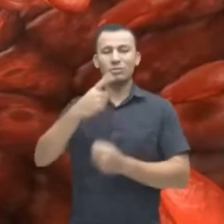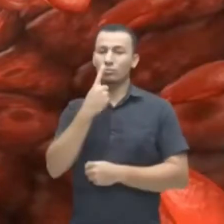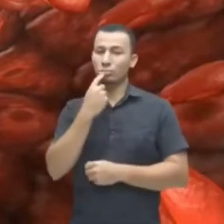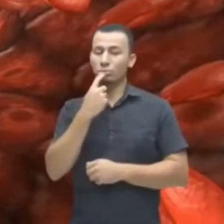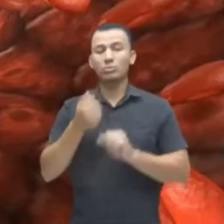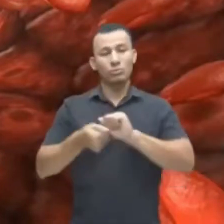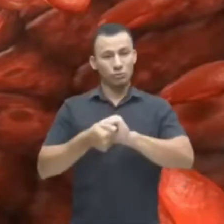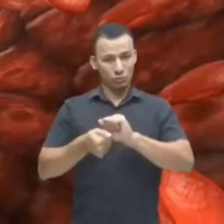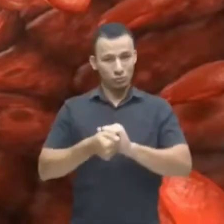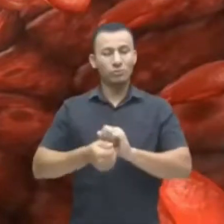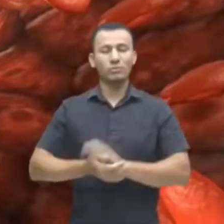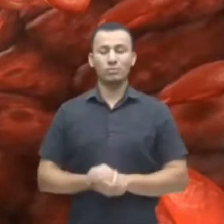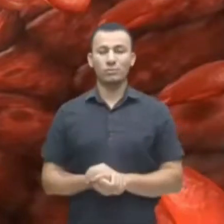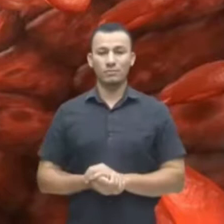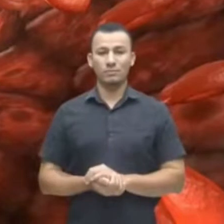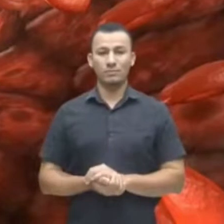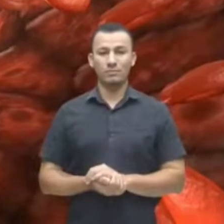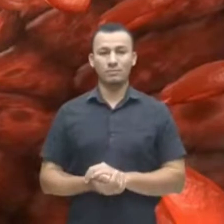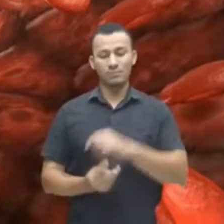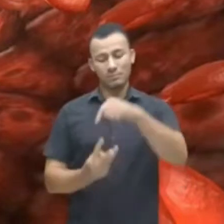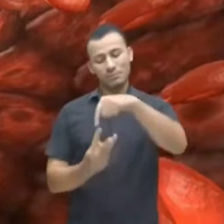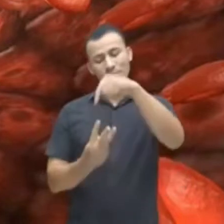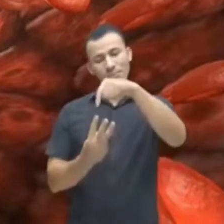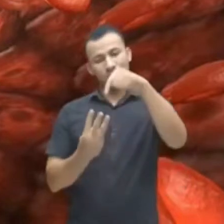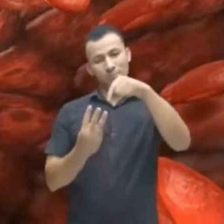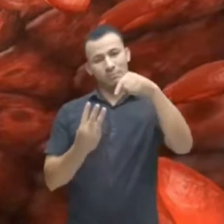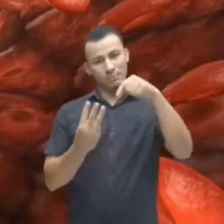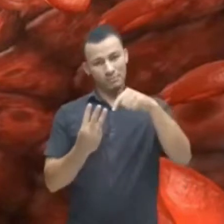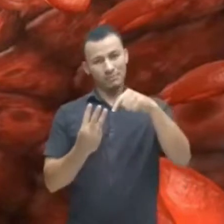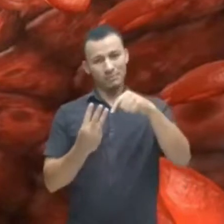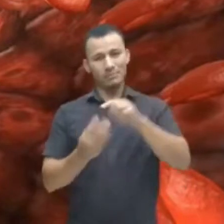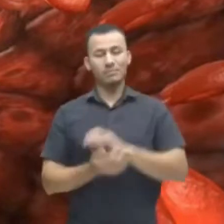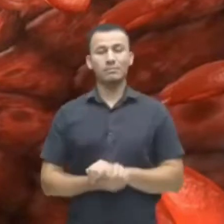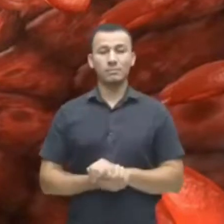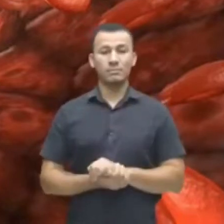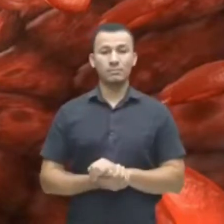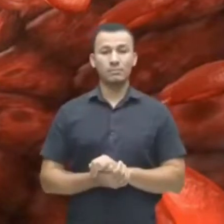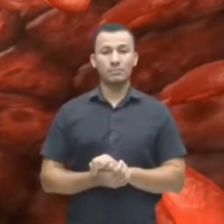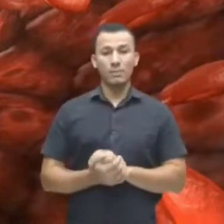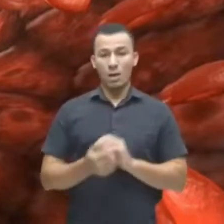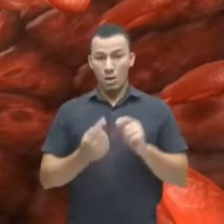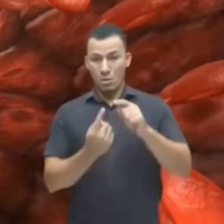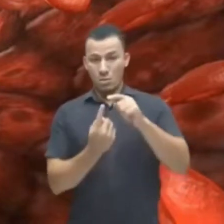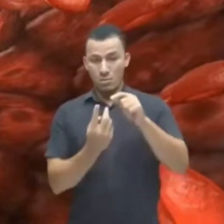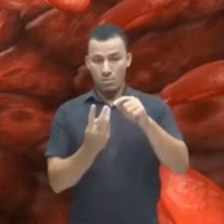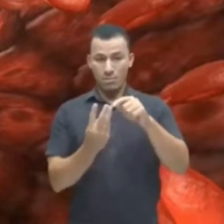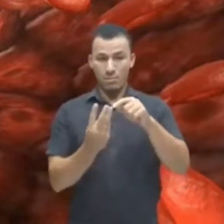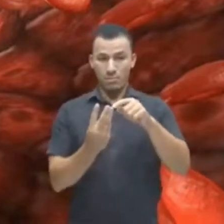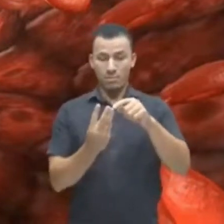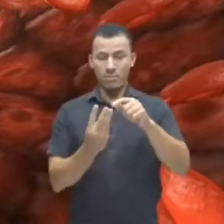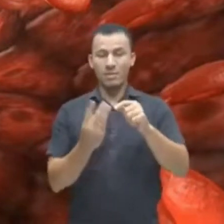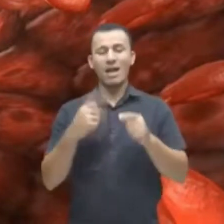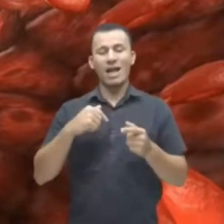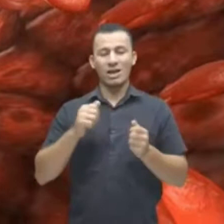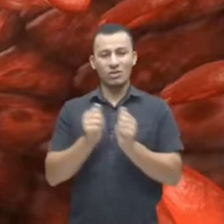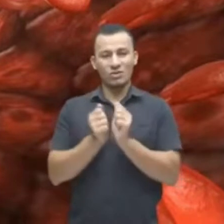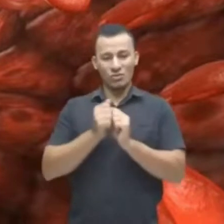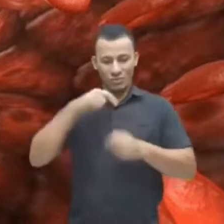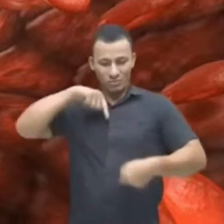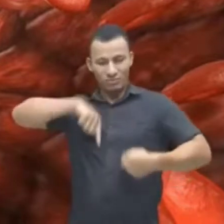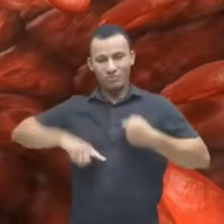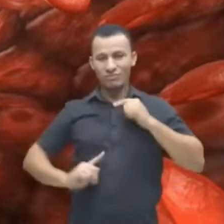glóbulos vermelhos, tá? Que vão levar e trazer o gás carbônico e o oxigênio. Tem os glóbulos brancos, que vão fazer